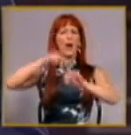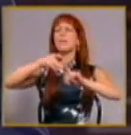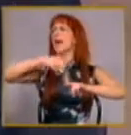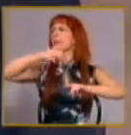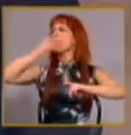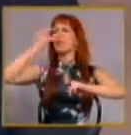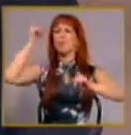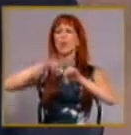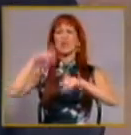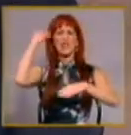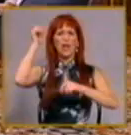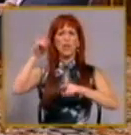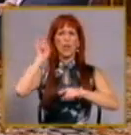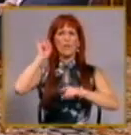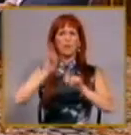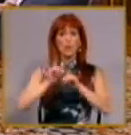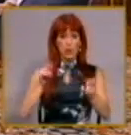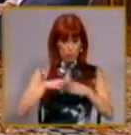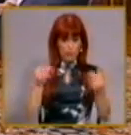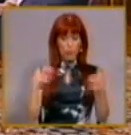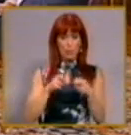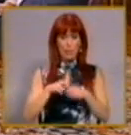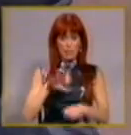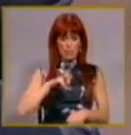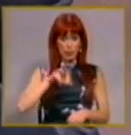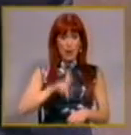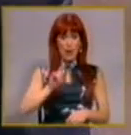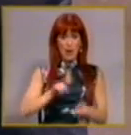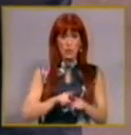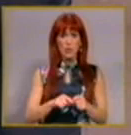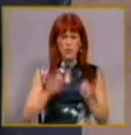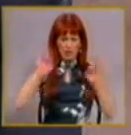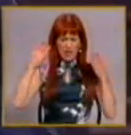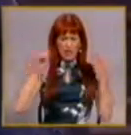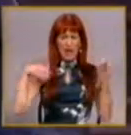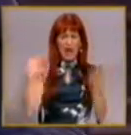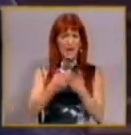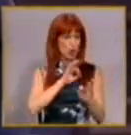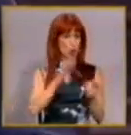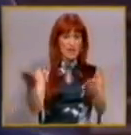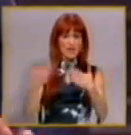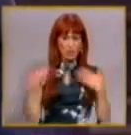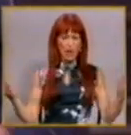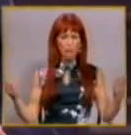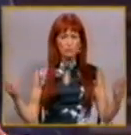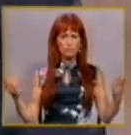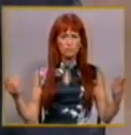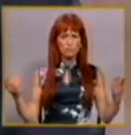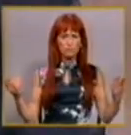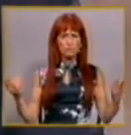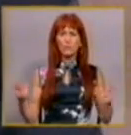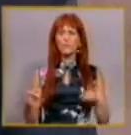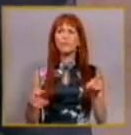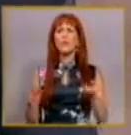demagogia e esqueça aquilo que é absolutamente fundamental, que é resolver o problema do país, que foi o sítio e até onde os senhores nos trouxeram. Não diz nada. E relativamente